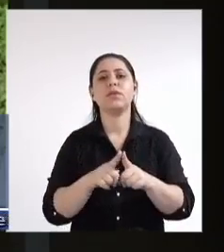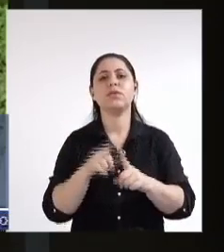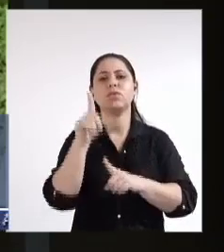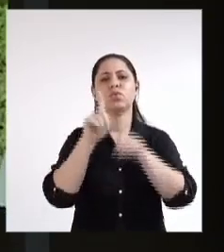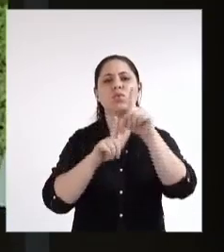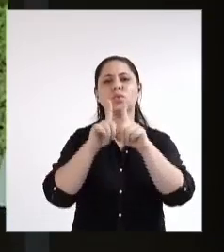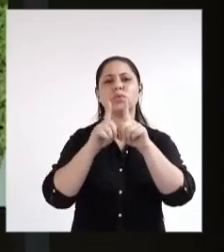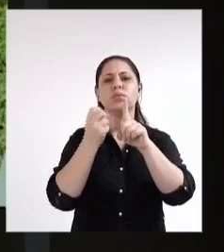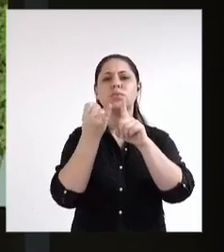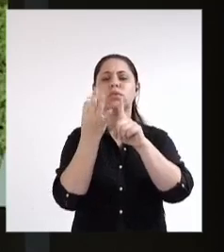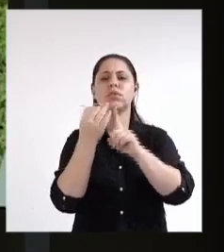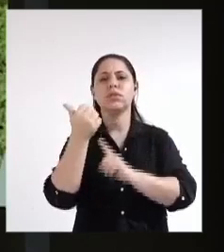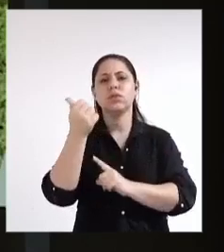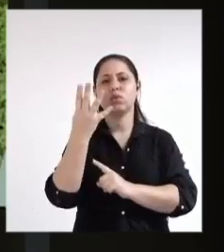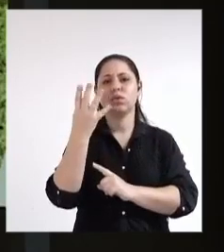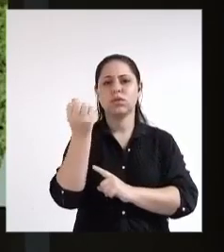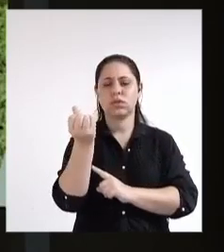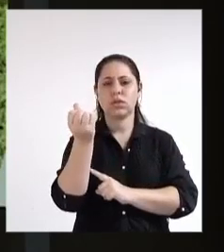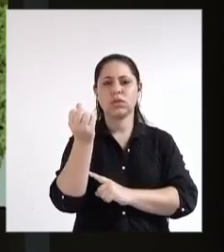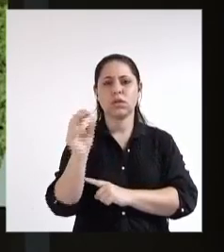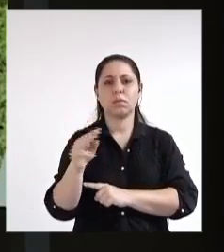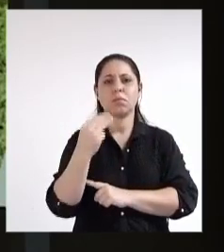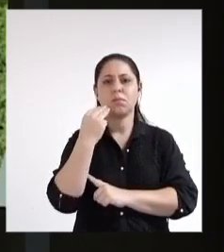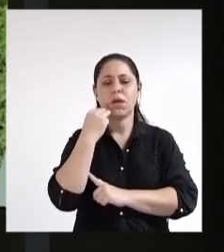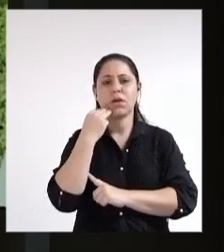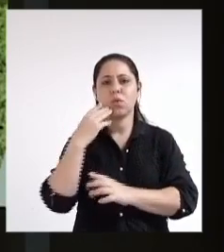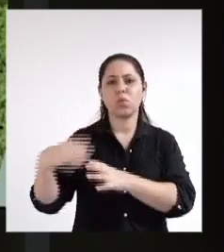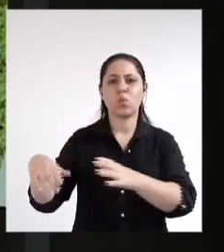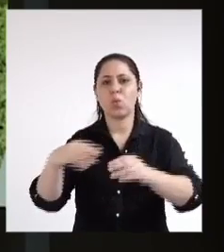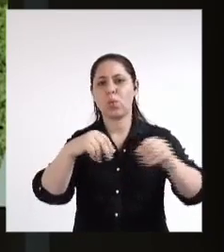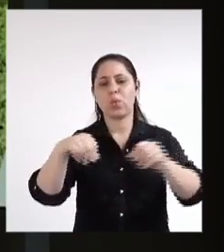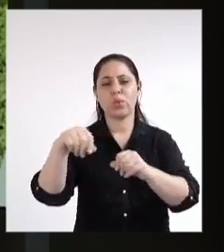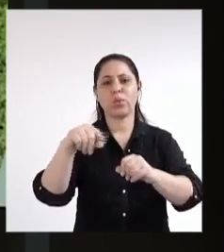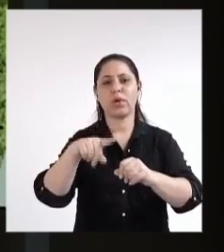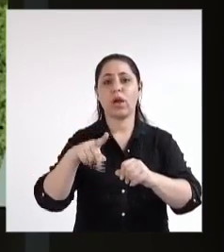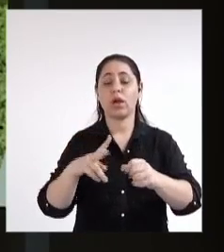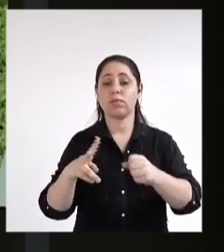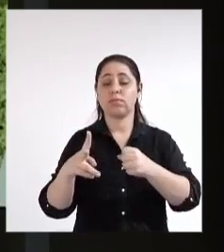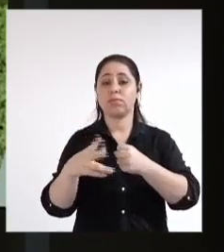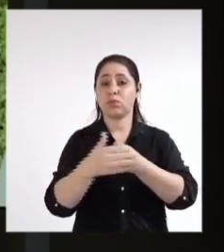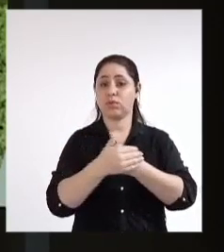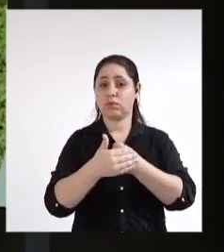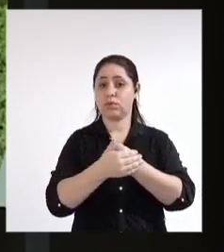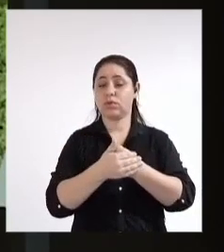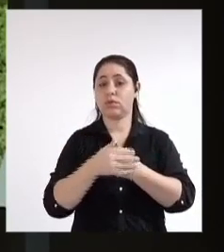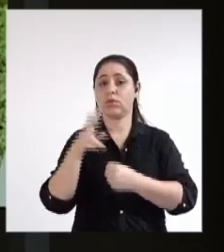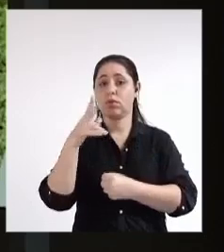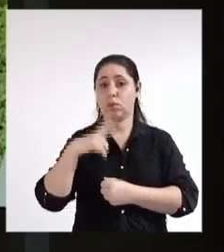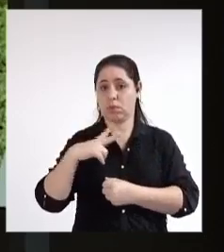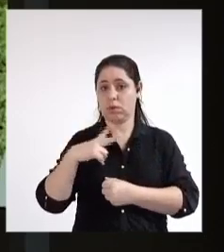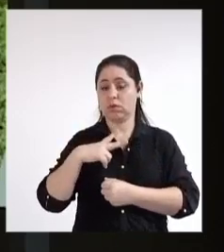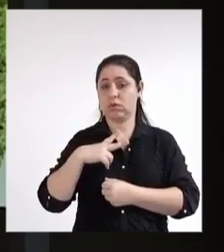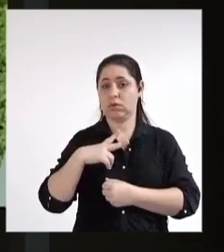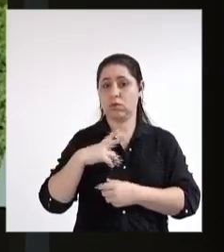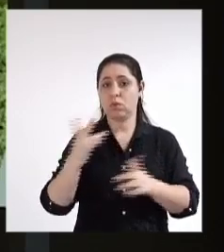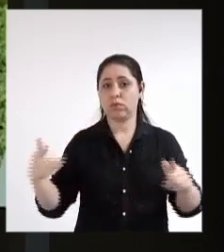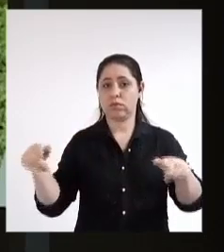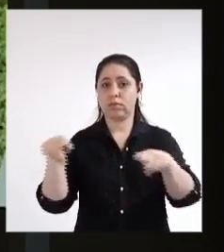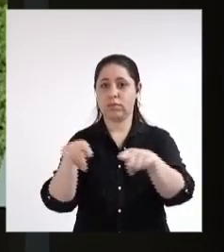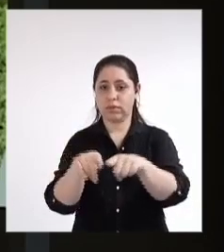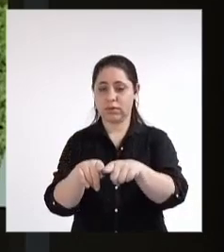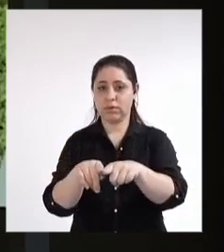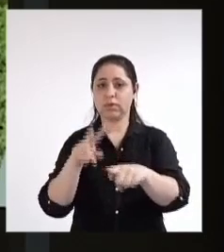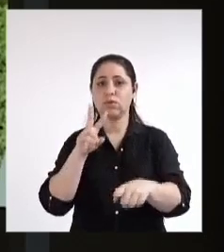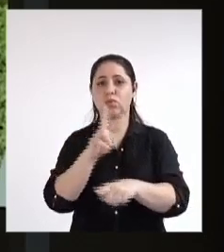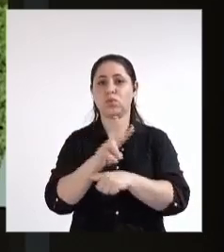olha 146 mil hectares são protegidos em por particulares o grande parceiro da unidade da